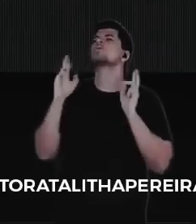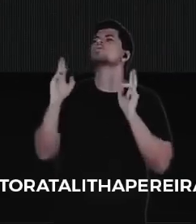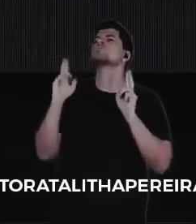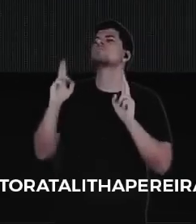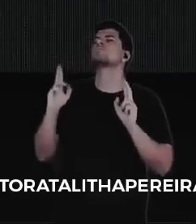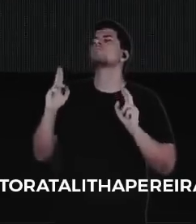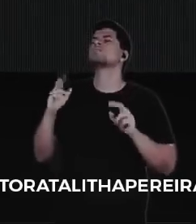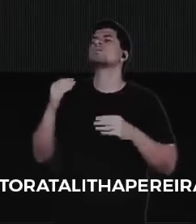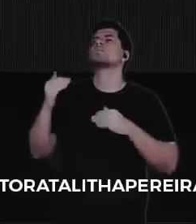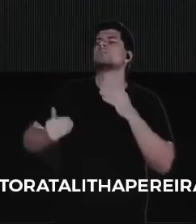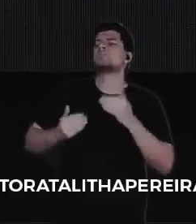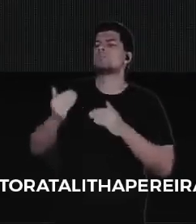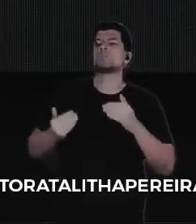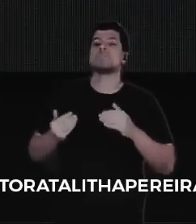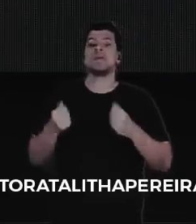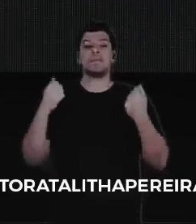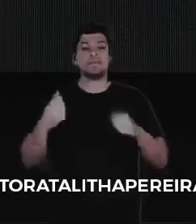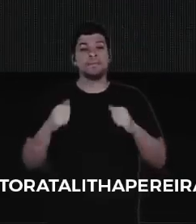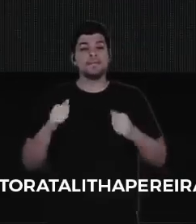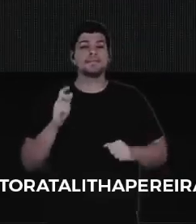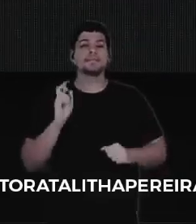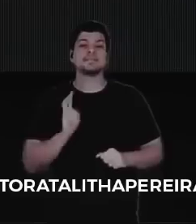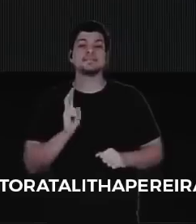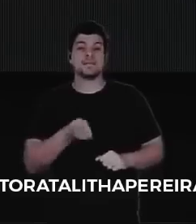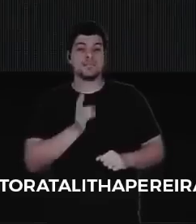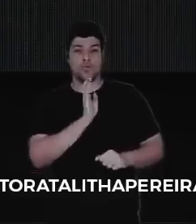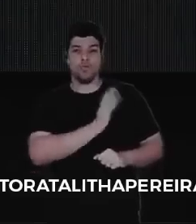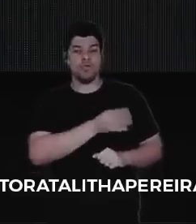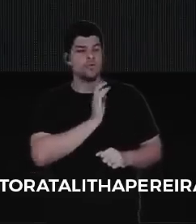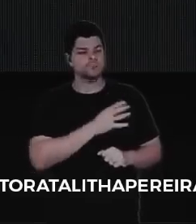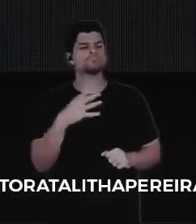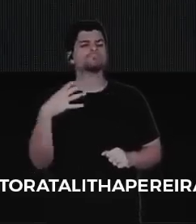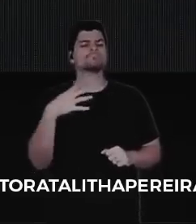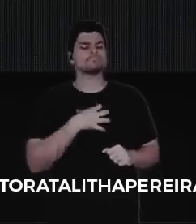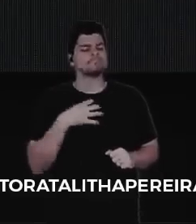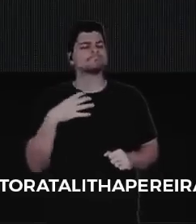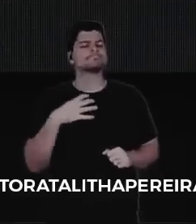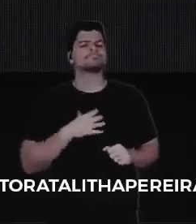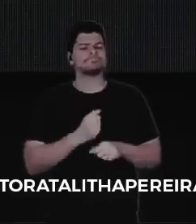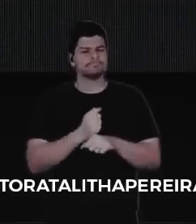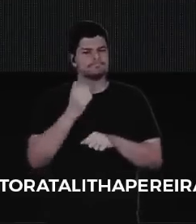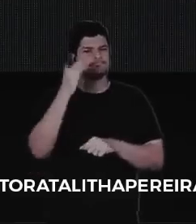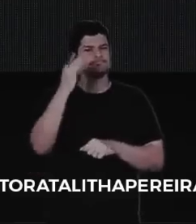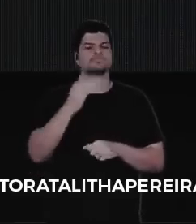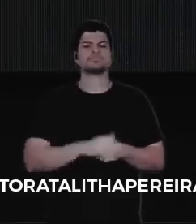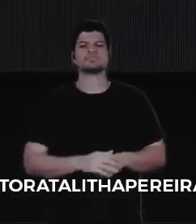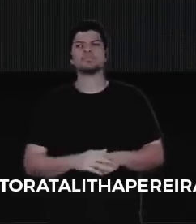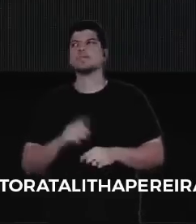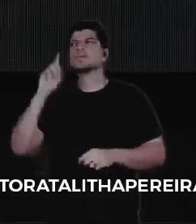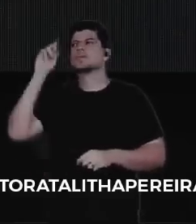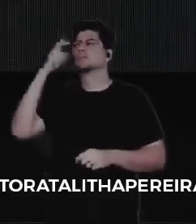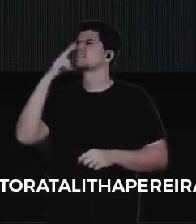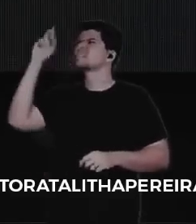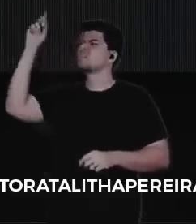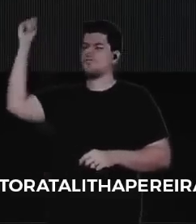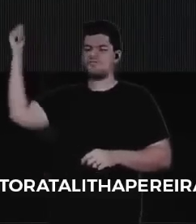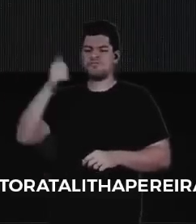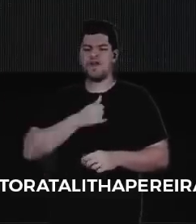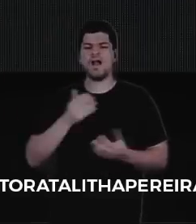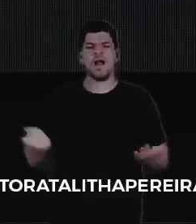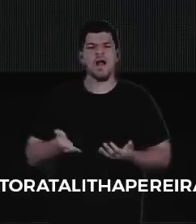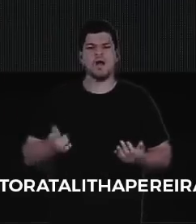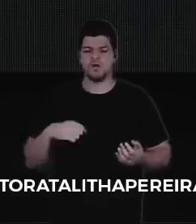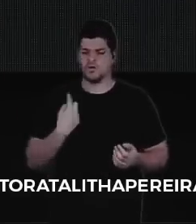coração. Sabe o que Deus falou comigo quando a gente estava aqui no momento de louvor? É que, sabe, a gente não pode fazer